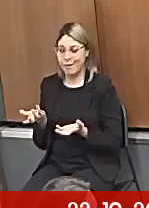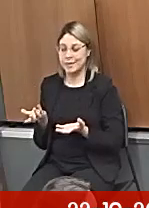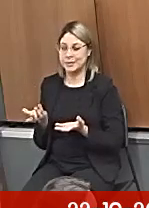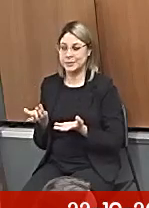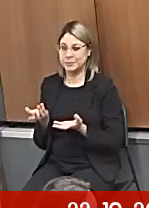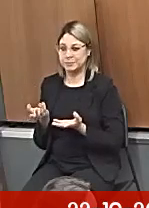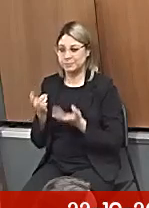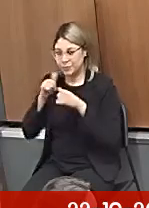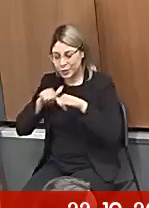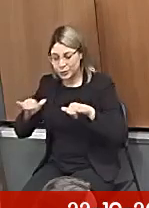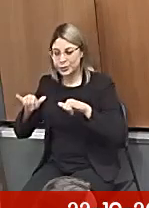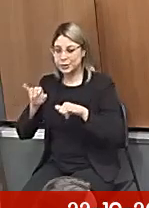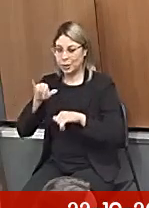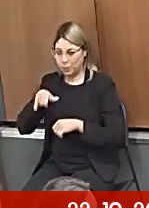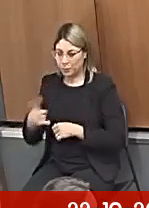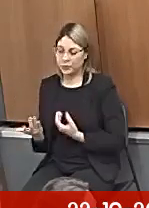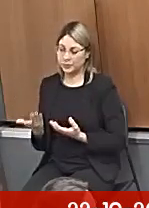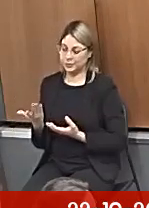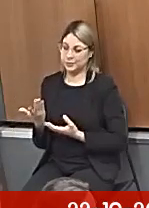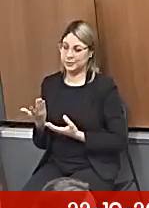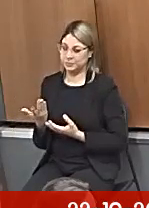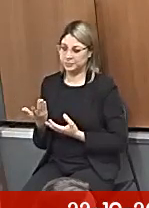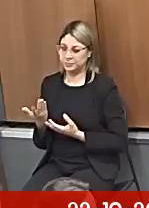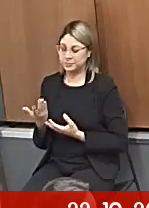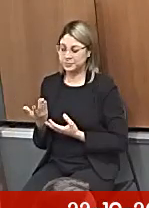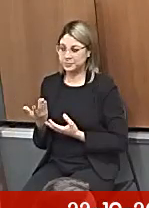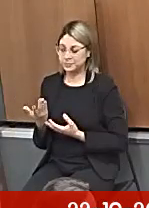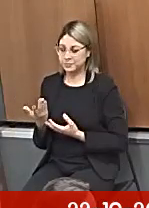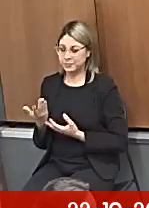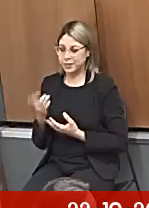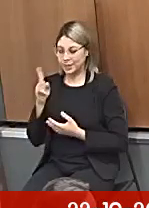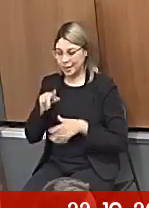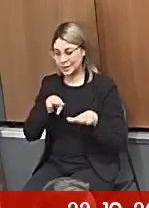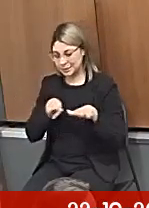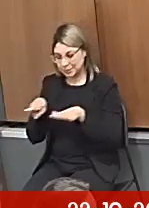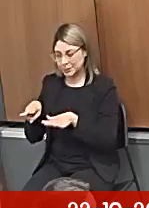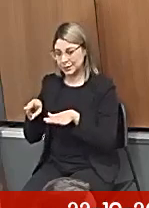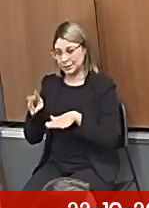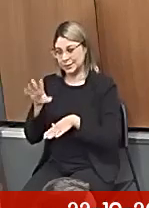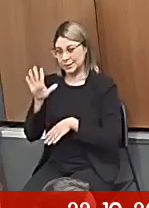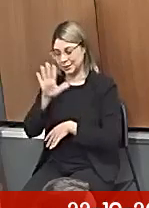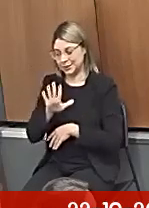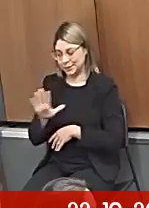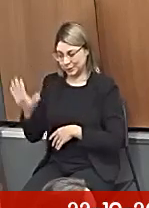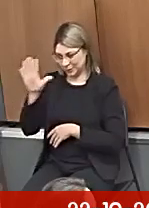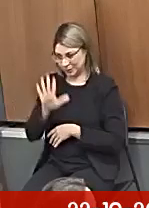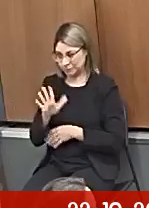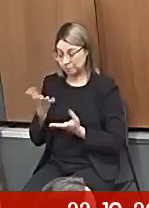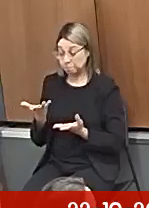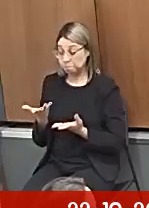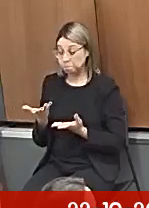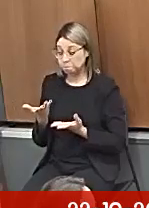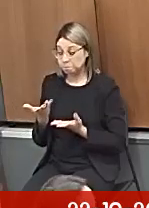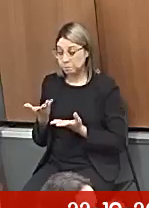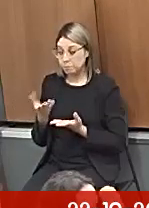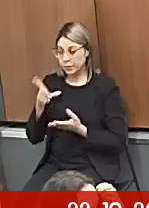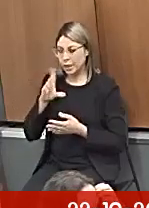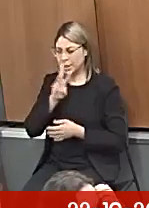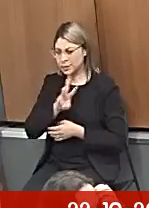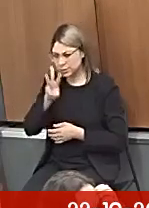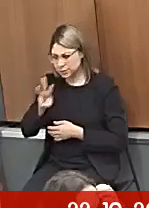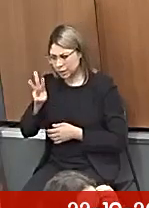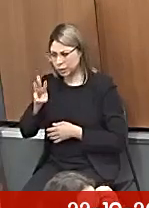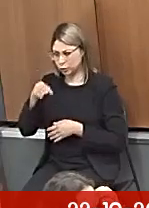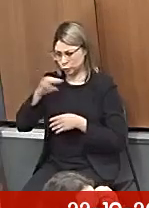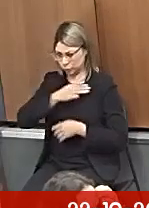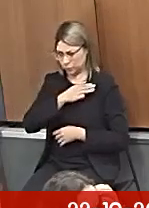essa divulgação, né, e da Semana Nacional. Dentro do site do